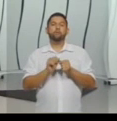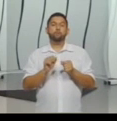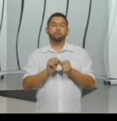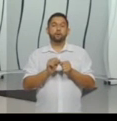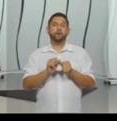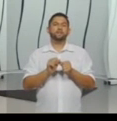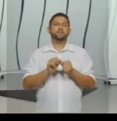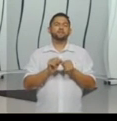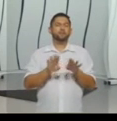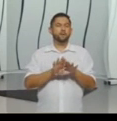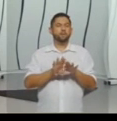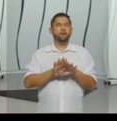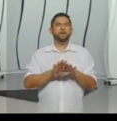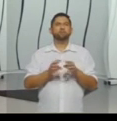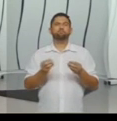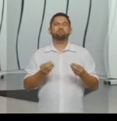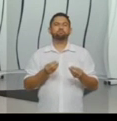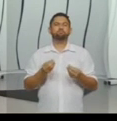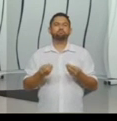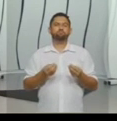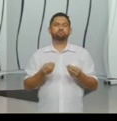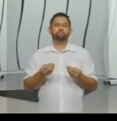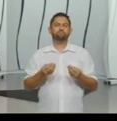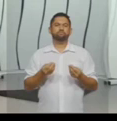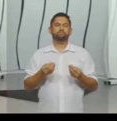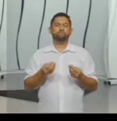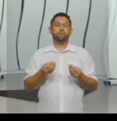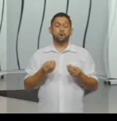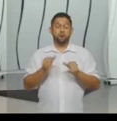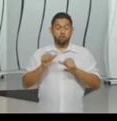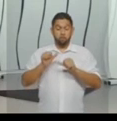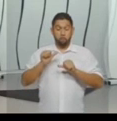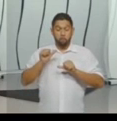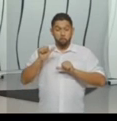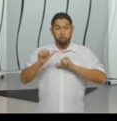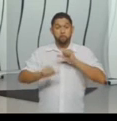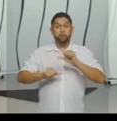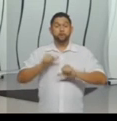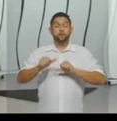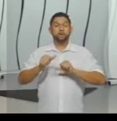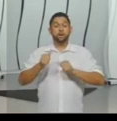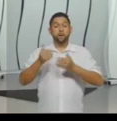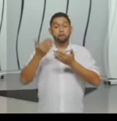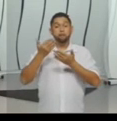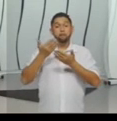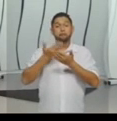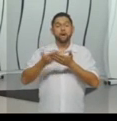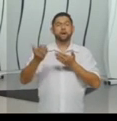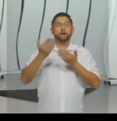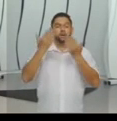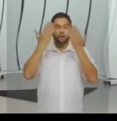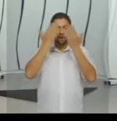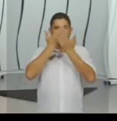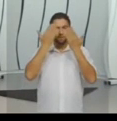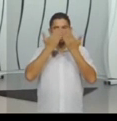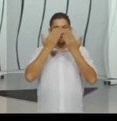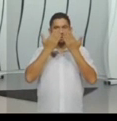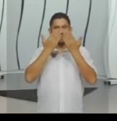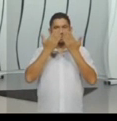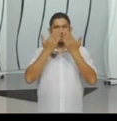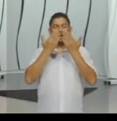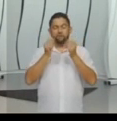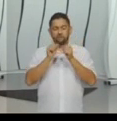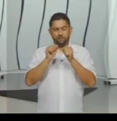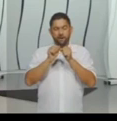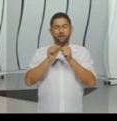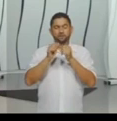mas pode causar também distúrbios relacionados à perda da visão, né? Ou perda de parte da nossa